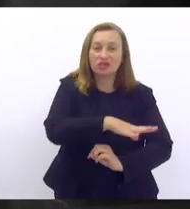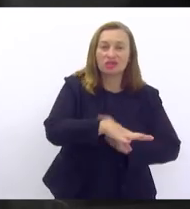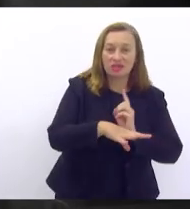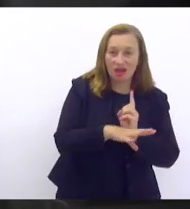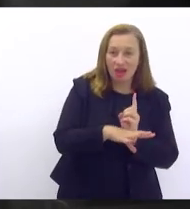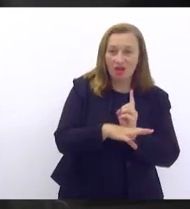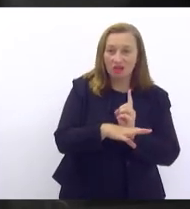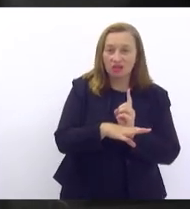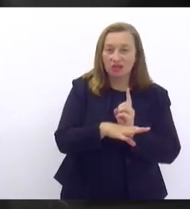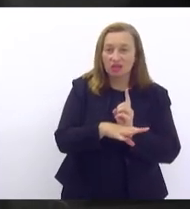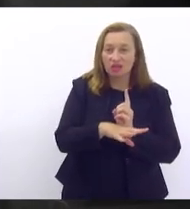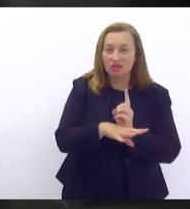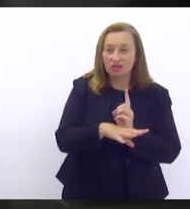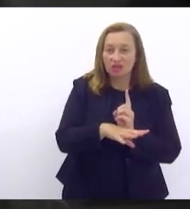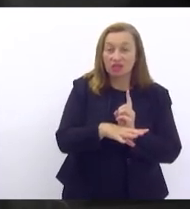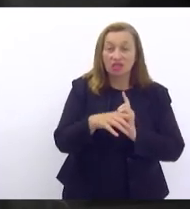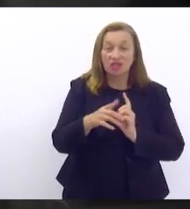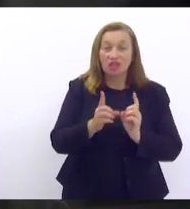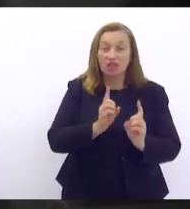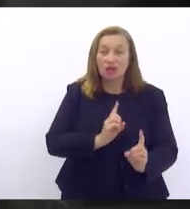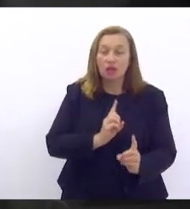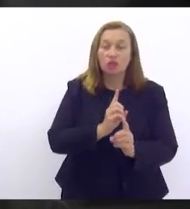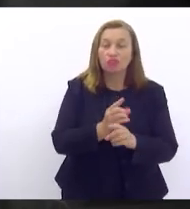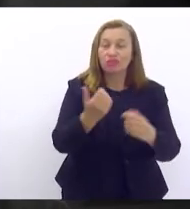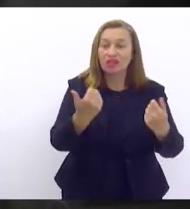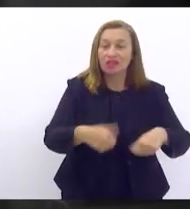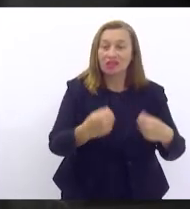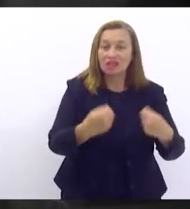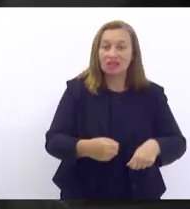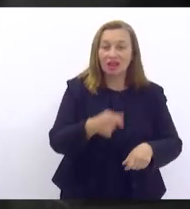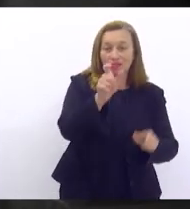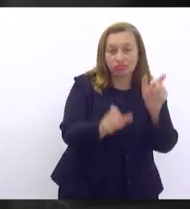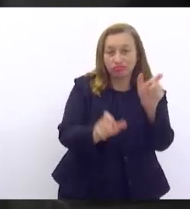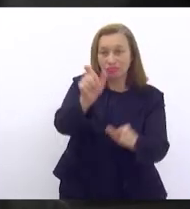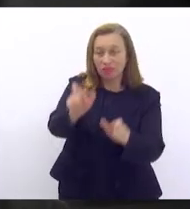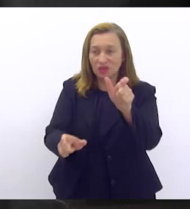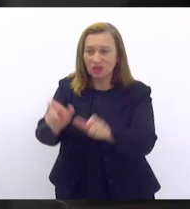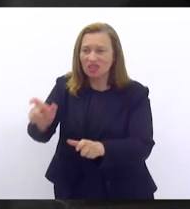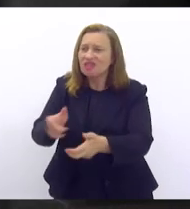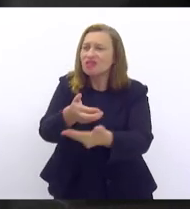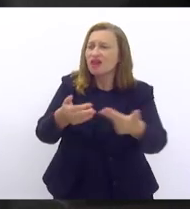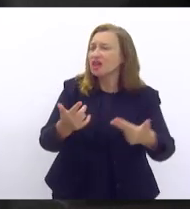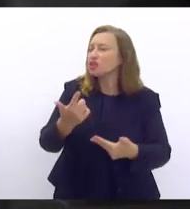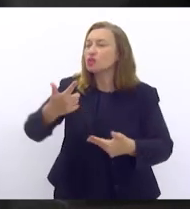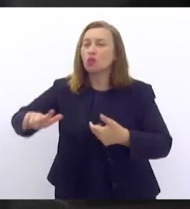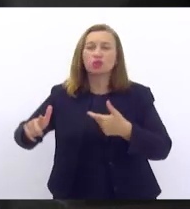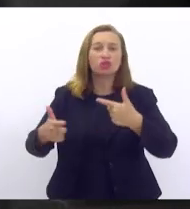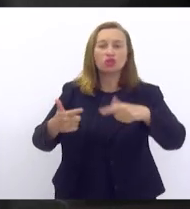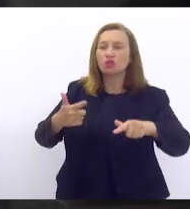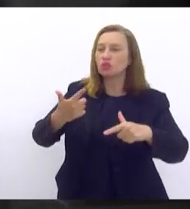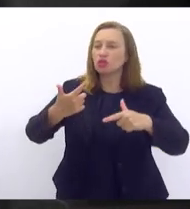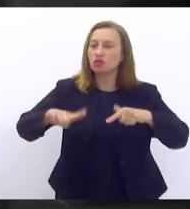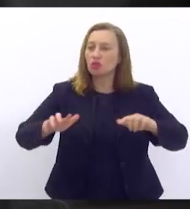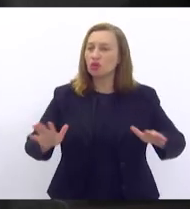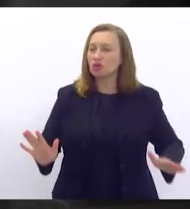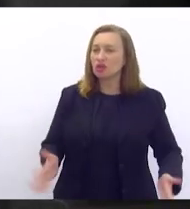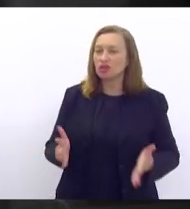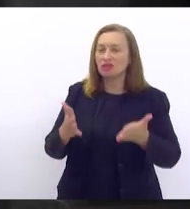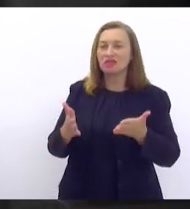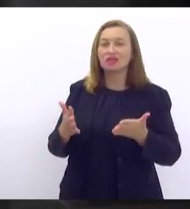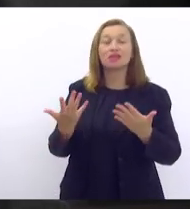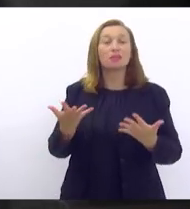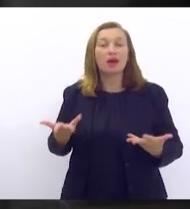que vão ao encontro das necessidades do próximo, seja por tantas outras iniciativas louváveis